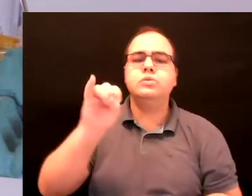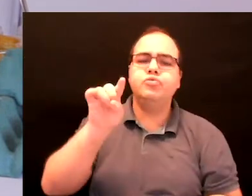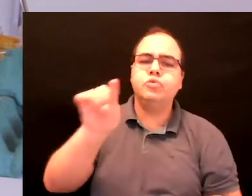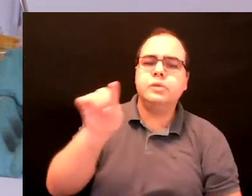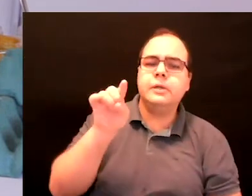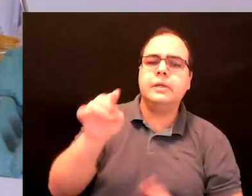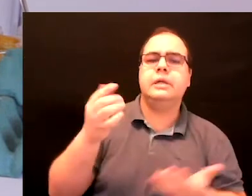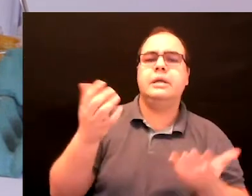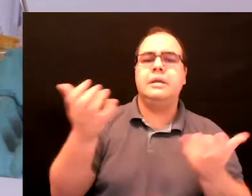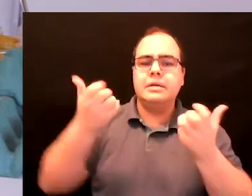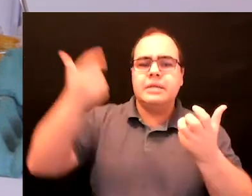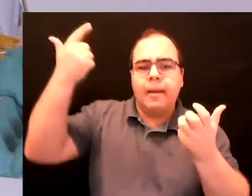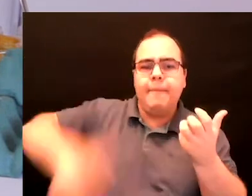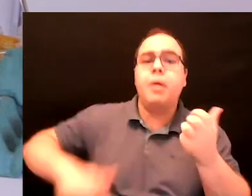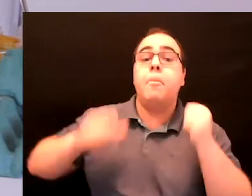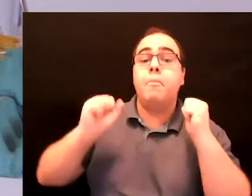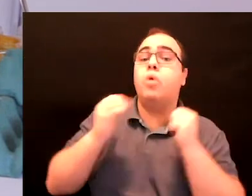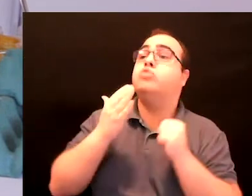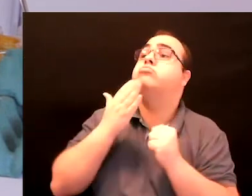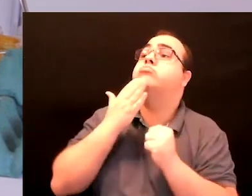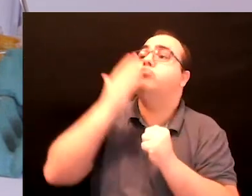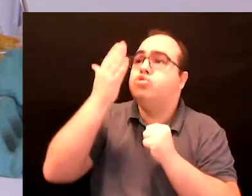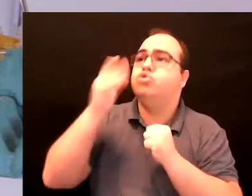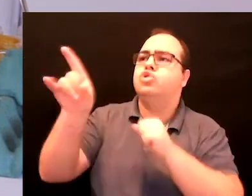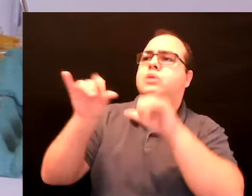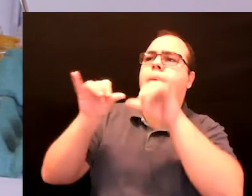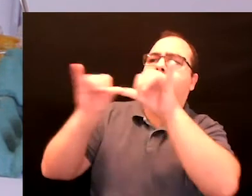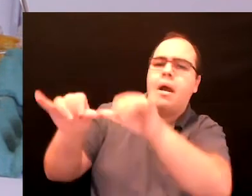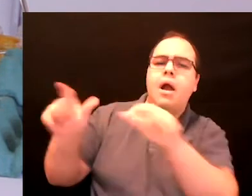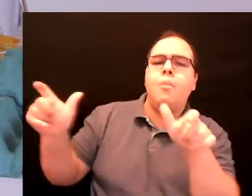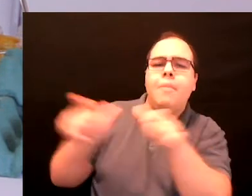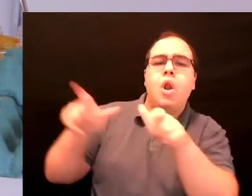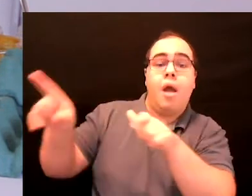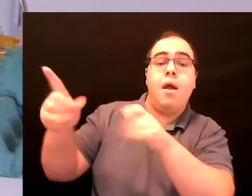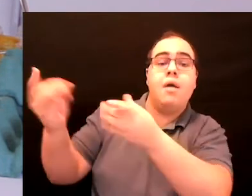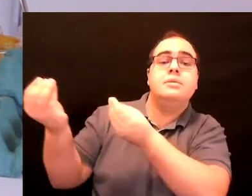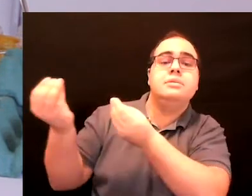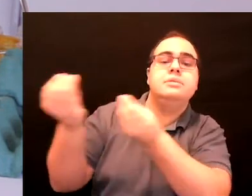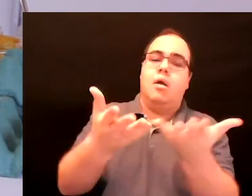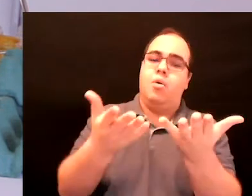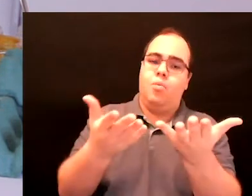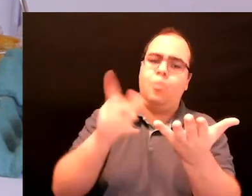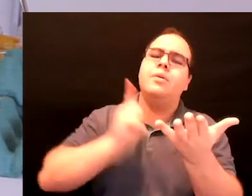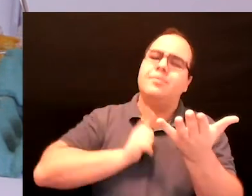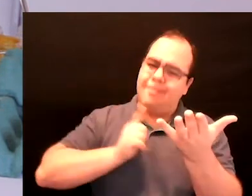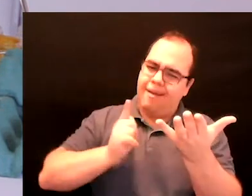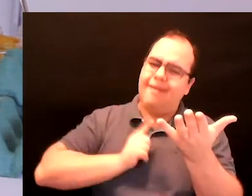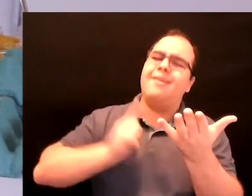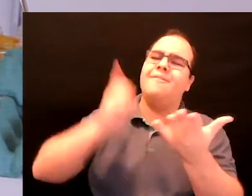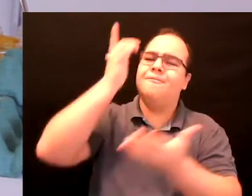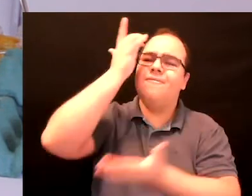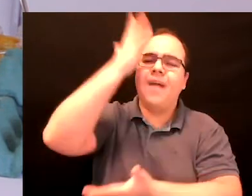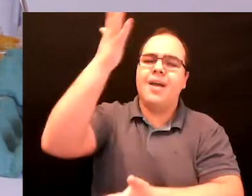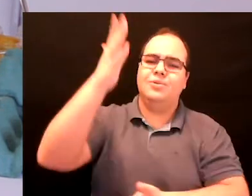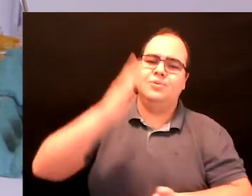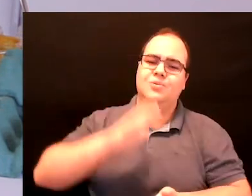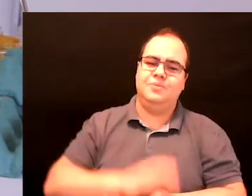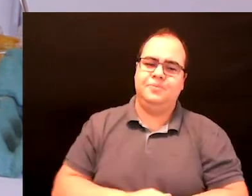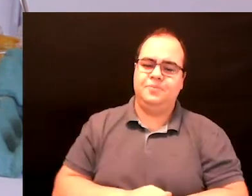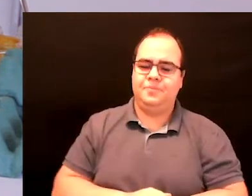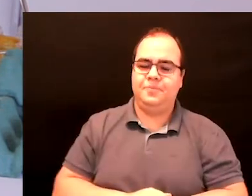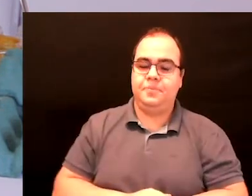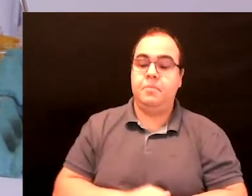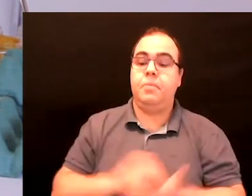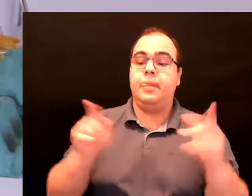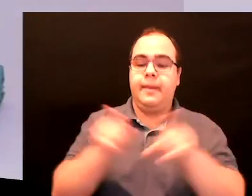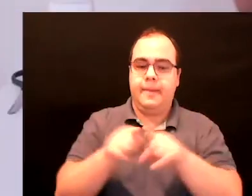ou se você quiser mais, pode também pedir na mercearia, no mercado menor, que eles, acho que você encontra isso